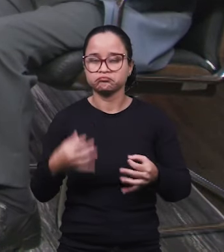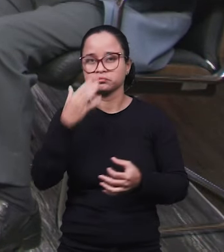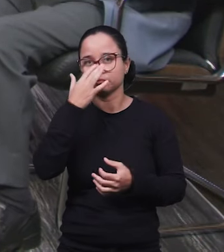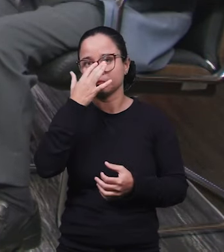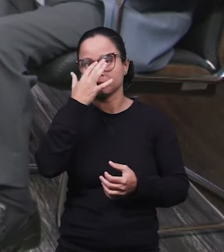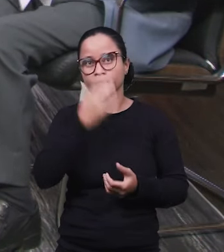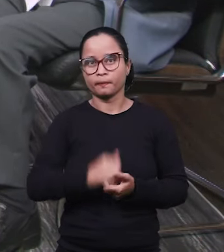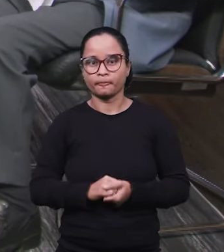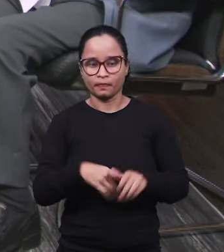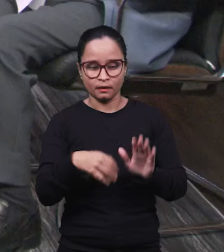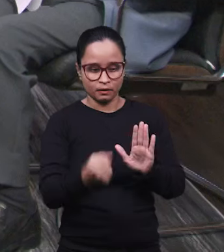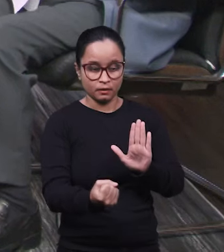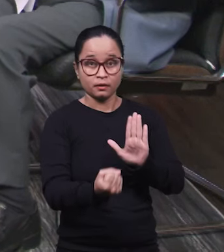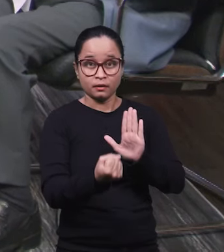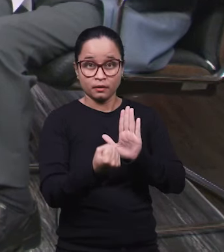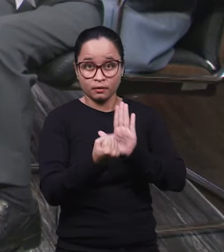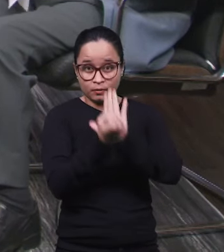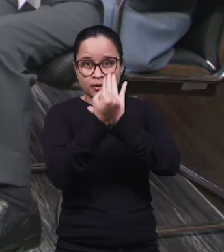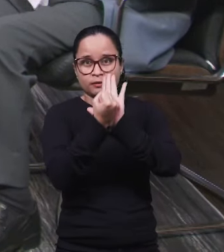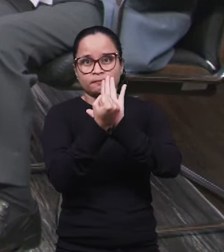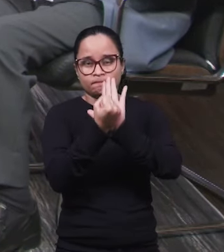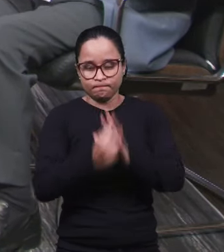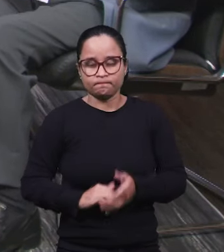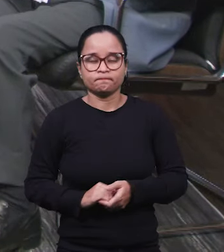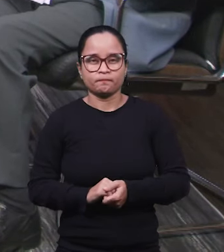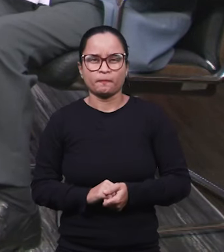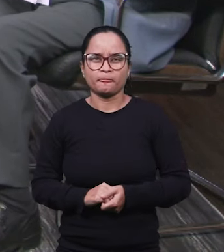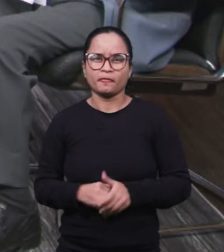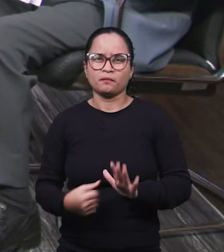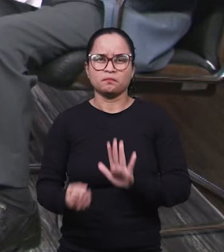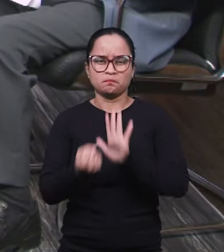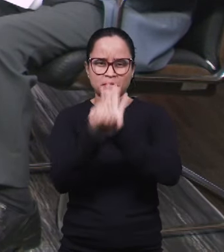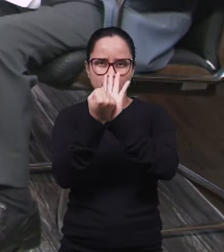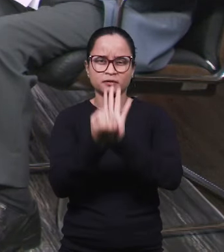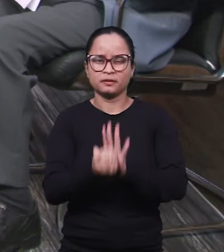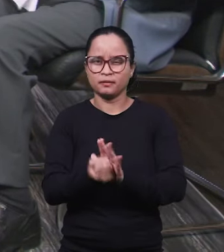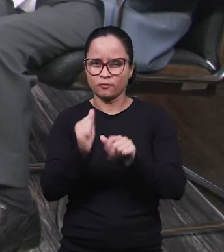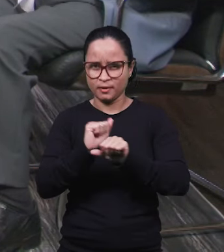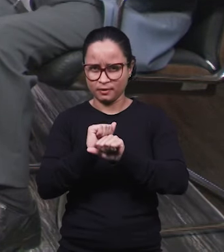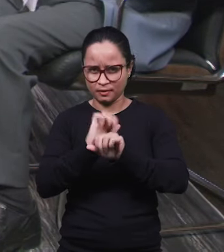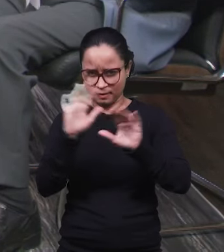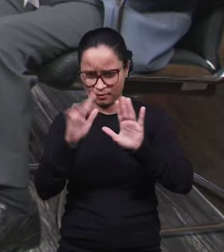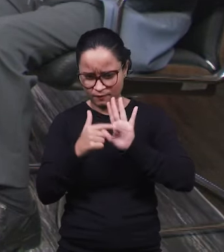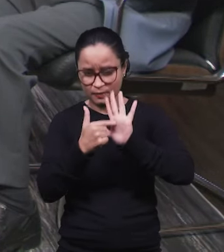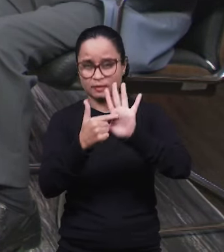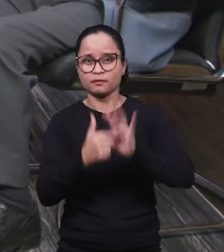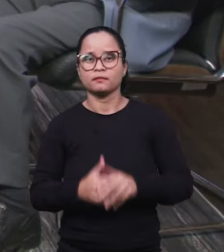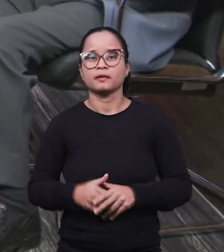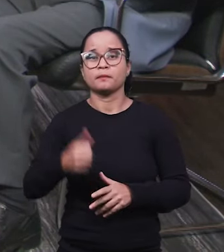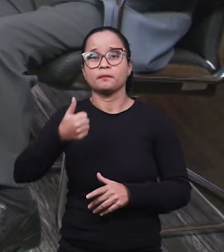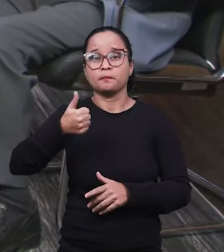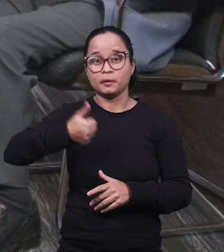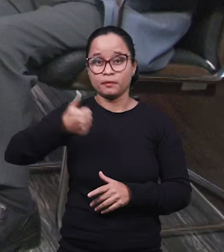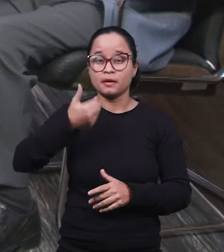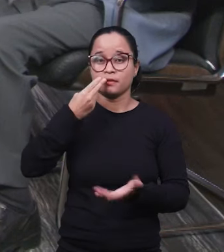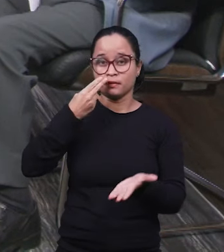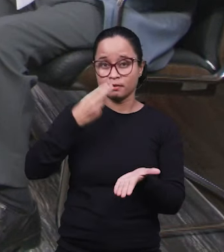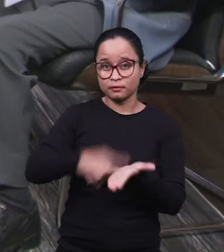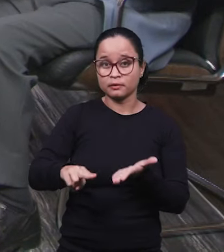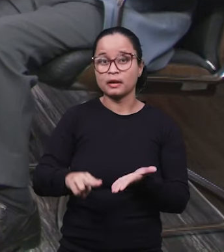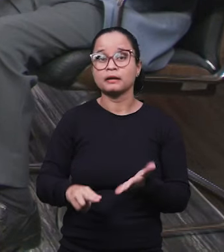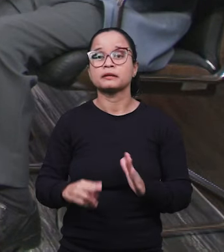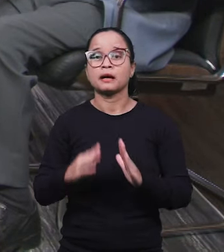uma das marcas, né, que ficou assim mais forte, mais patente na carta, a primeira carta que foi escrita à